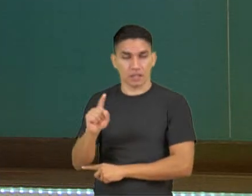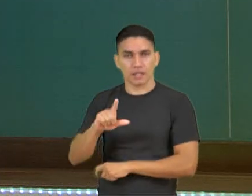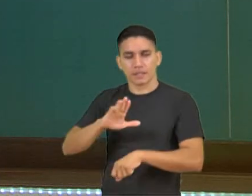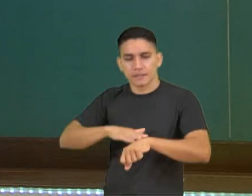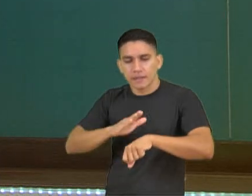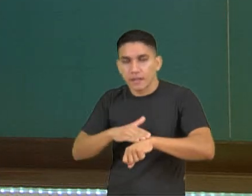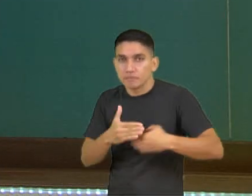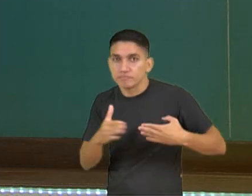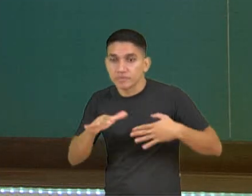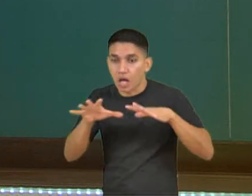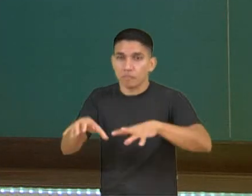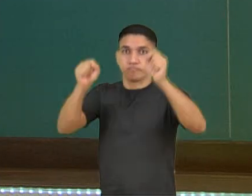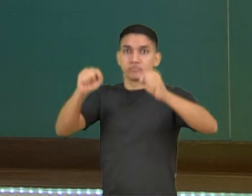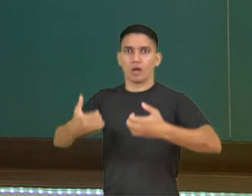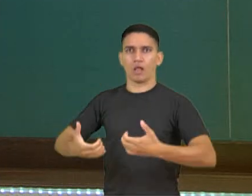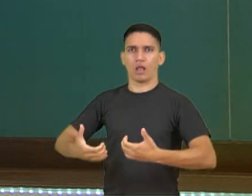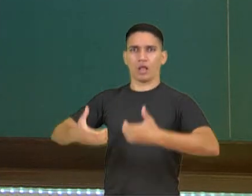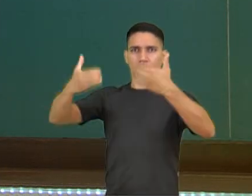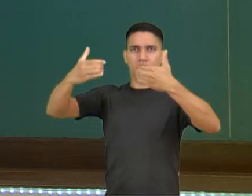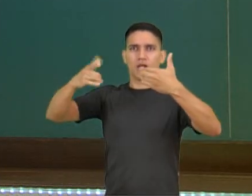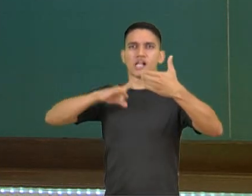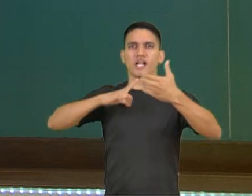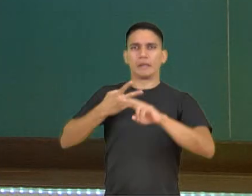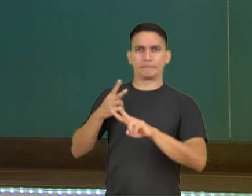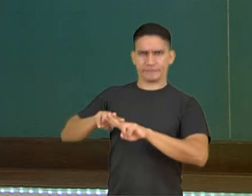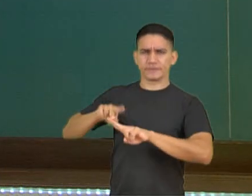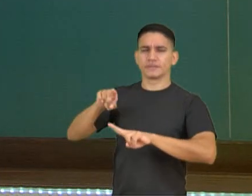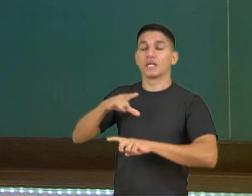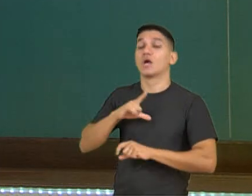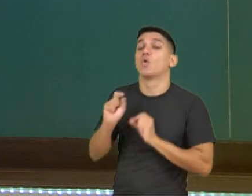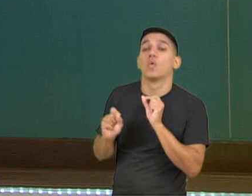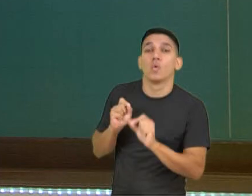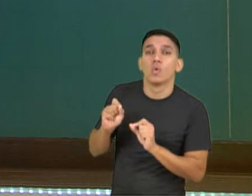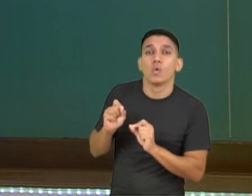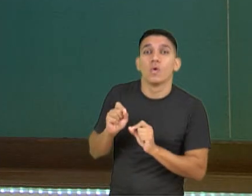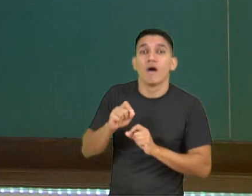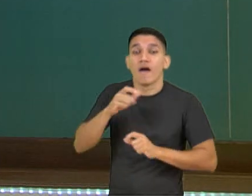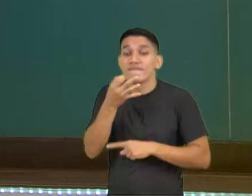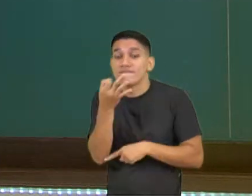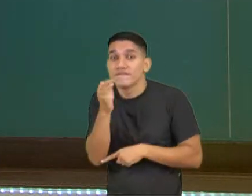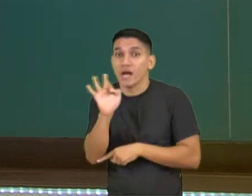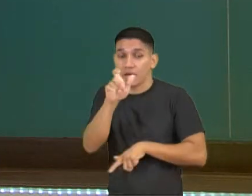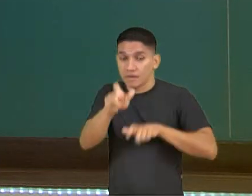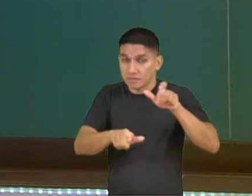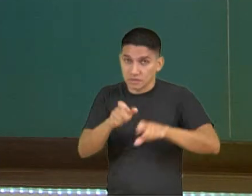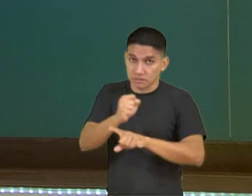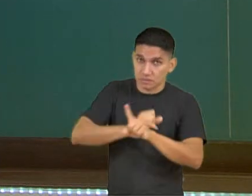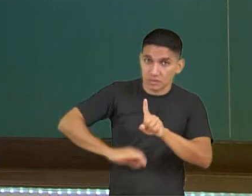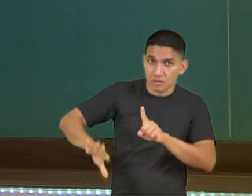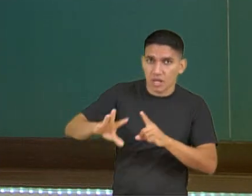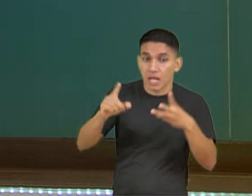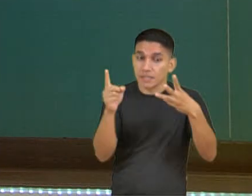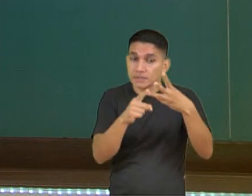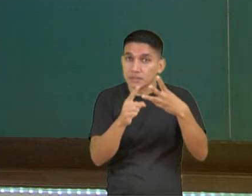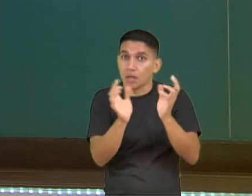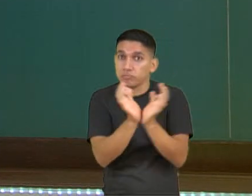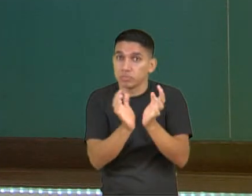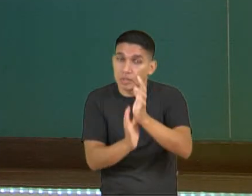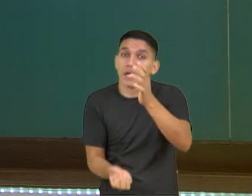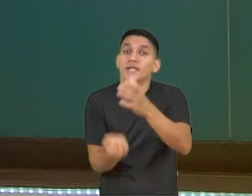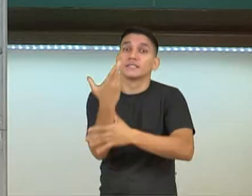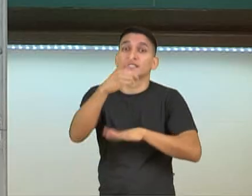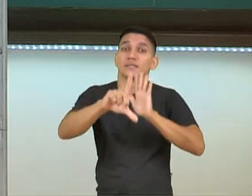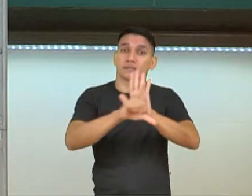a tomada da Bastilha, vai ser o momento em que os franceses do Terceiro Estado, eles vão elaborar uma